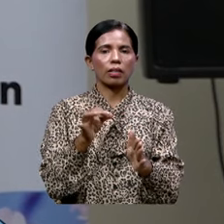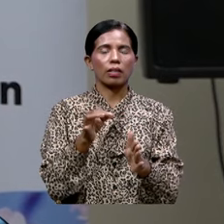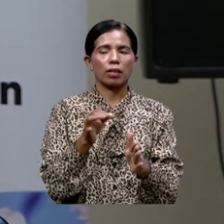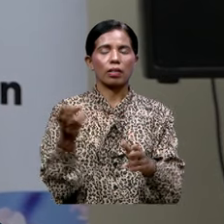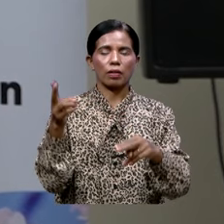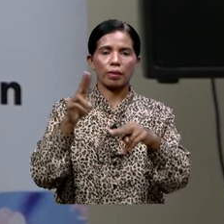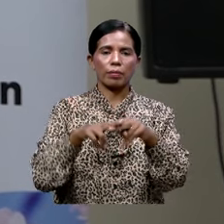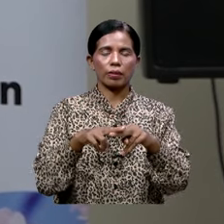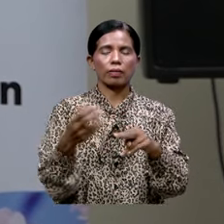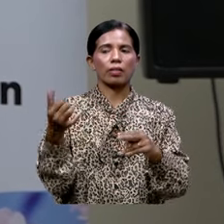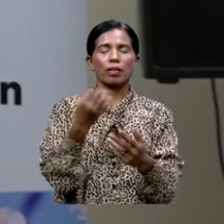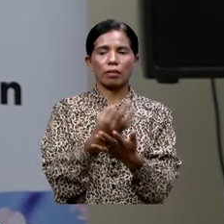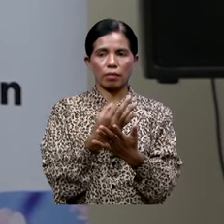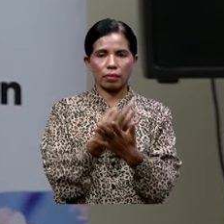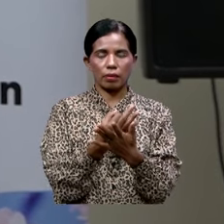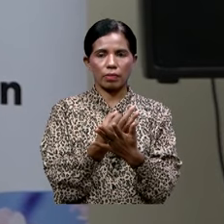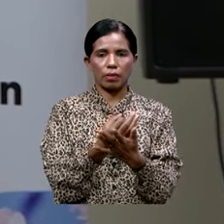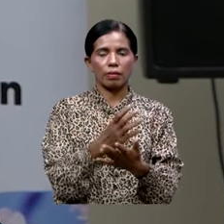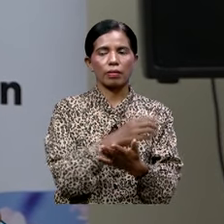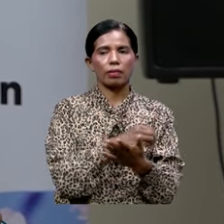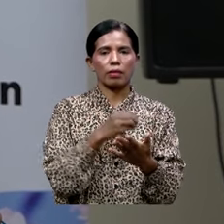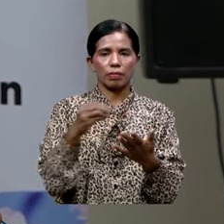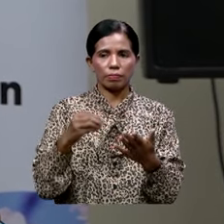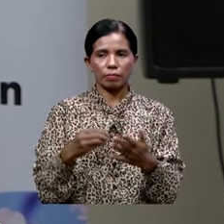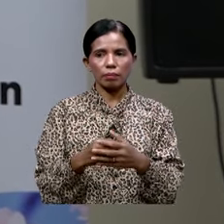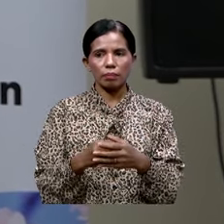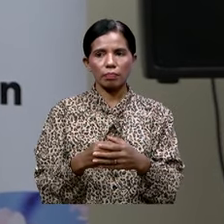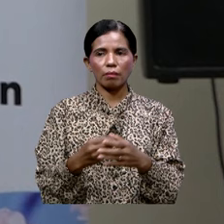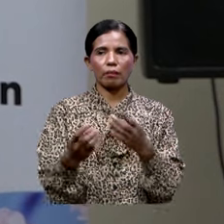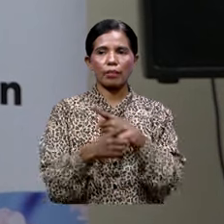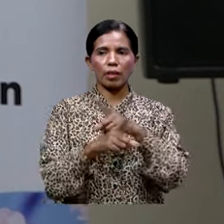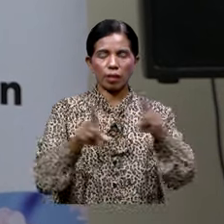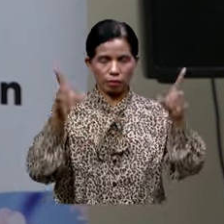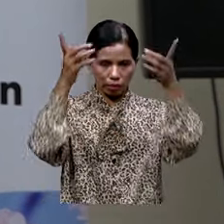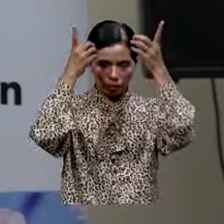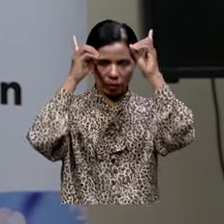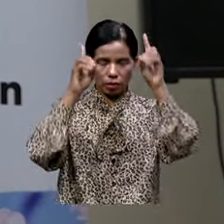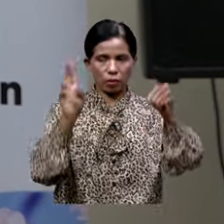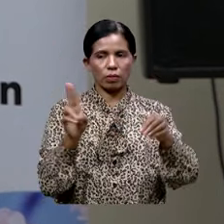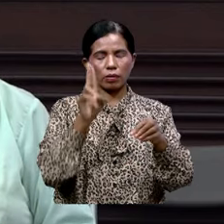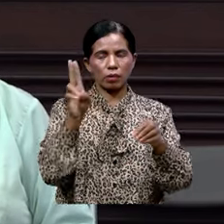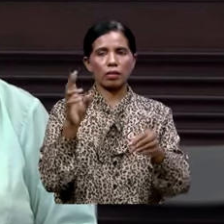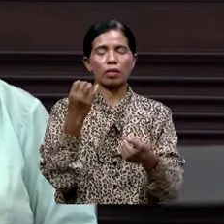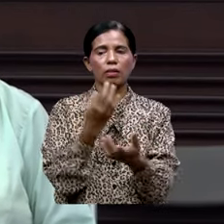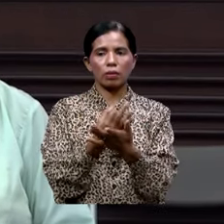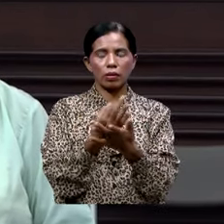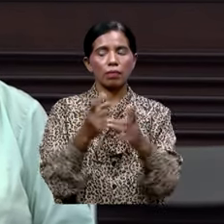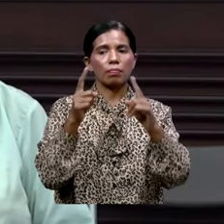amenta sira ninia rendimentu, no libre atu decidi, usa sira ninia osan ba